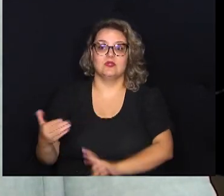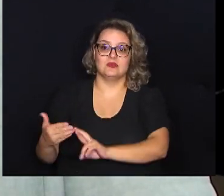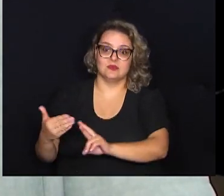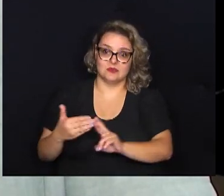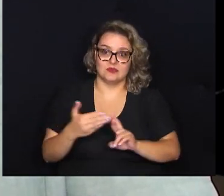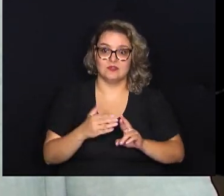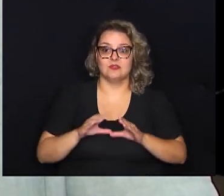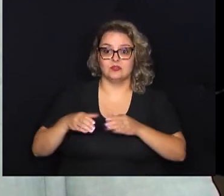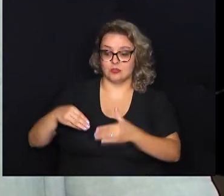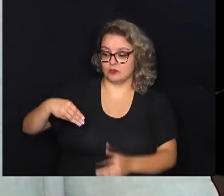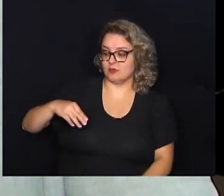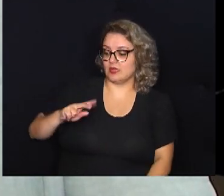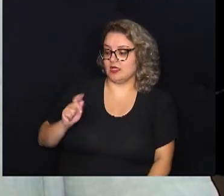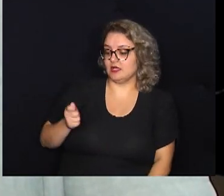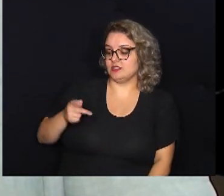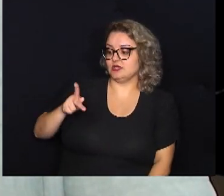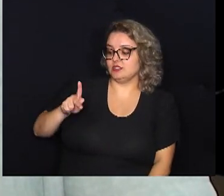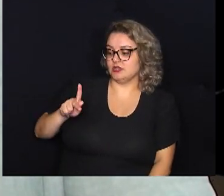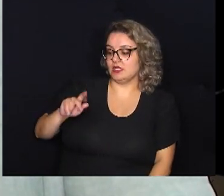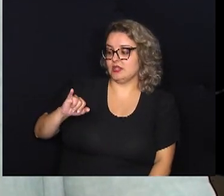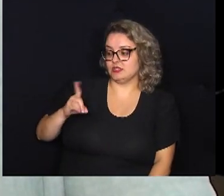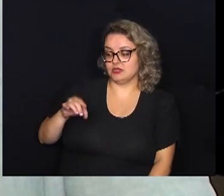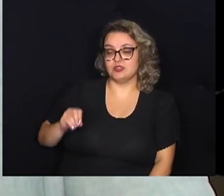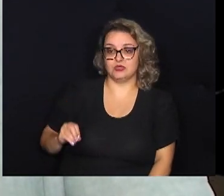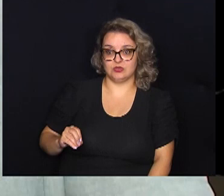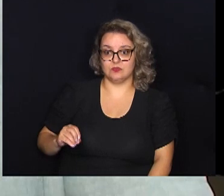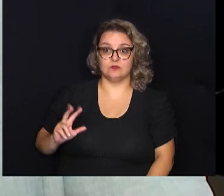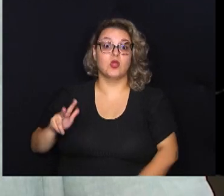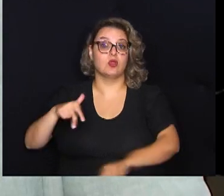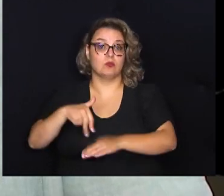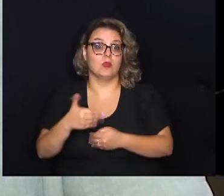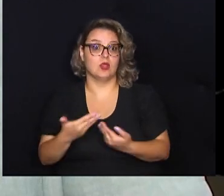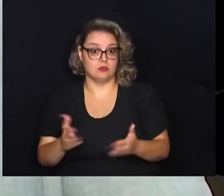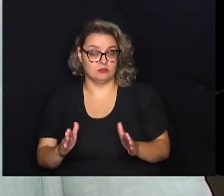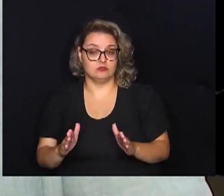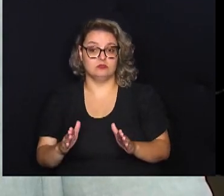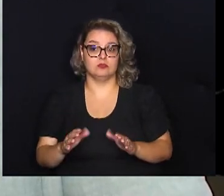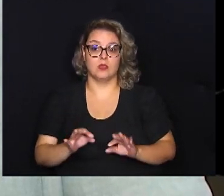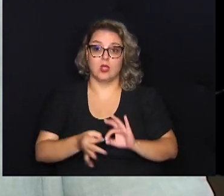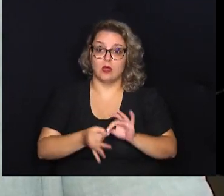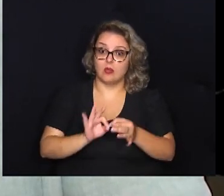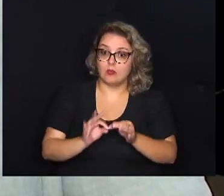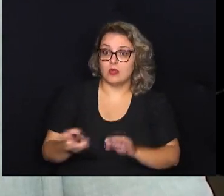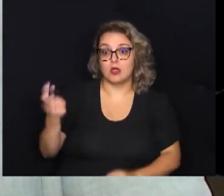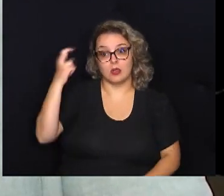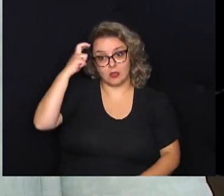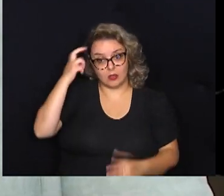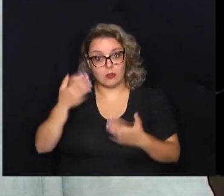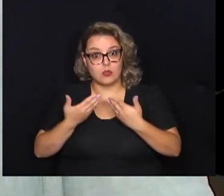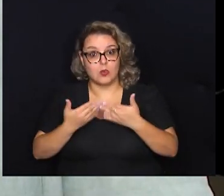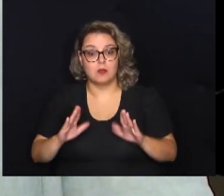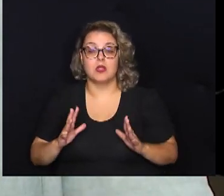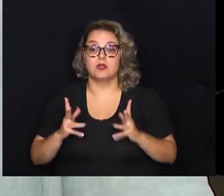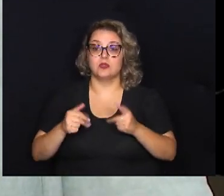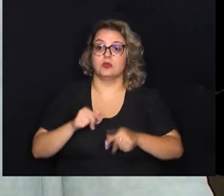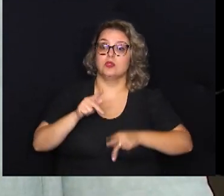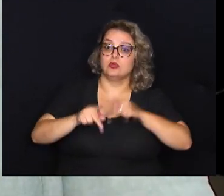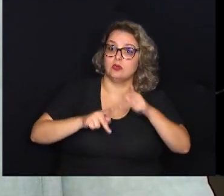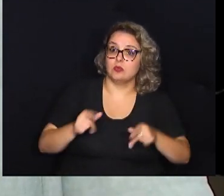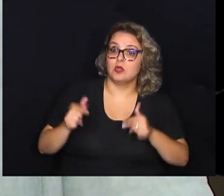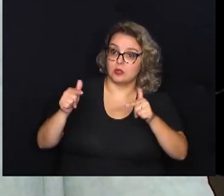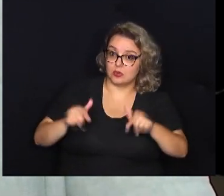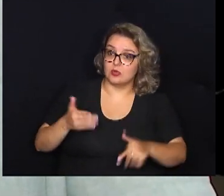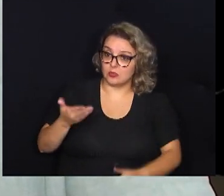Clube Machadinho e nos colocamos à disposição para desenvolver oficinas culturais abertas a toda a população lá naquele